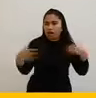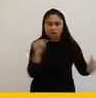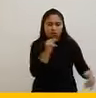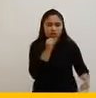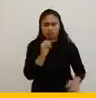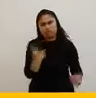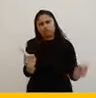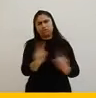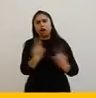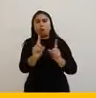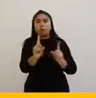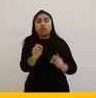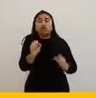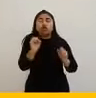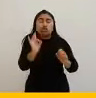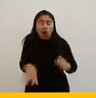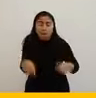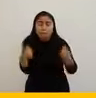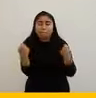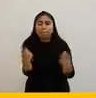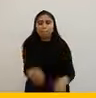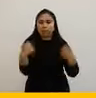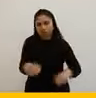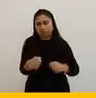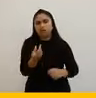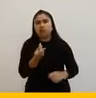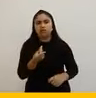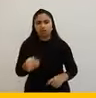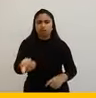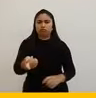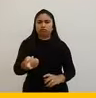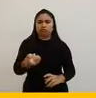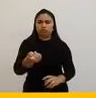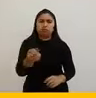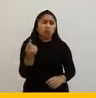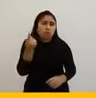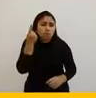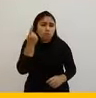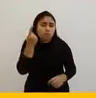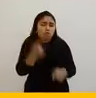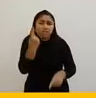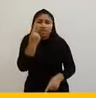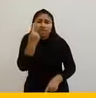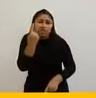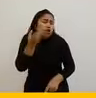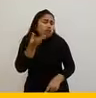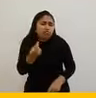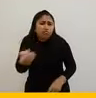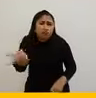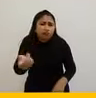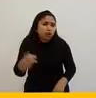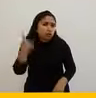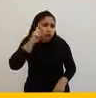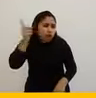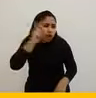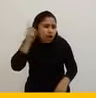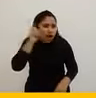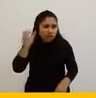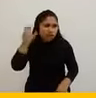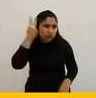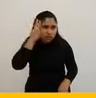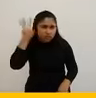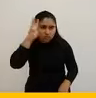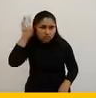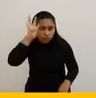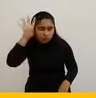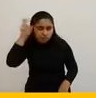quando estritamente necessário. Deixem para sair uma única vez na semana, se possível, não saiam todos os dias.